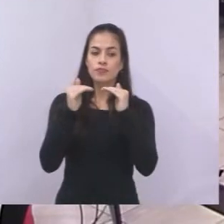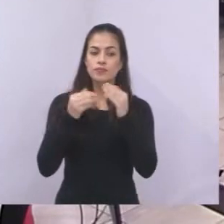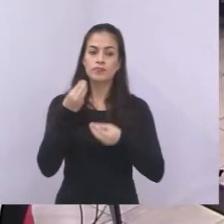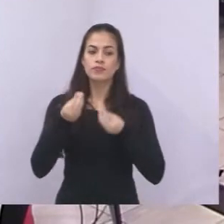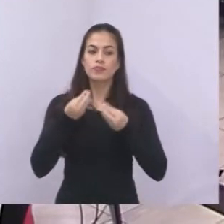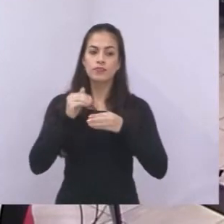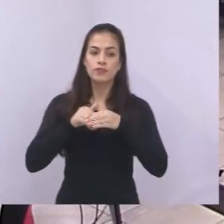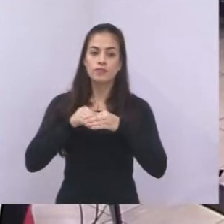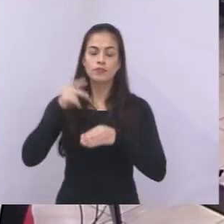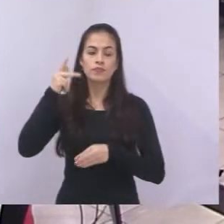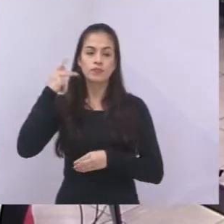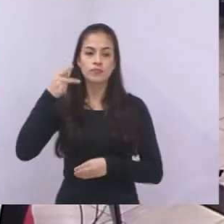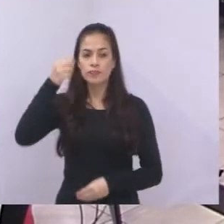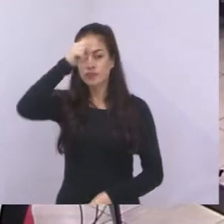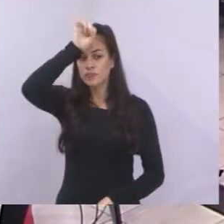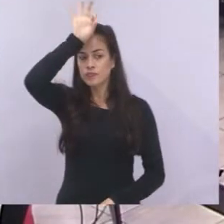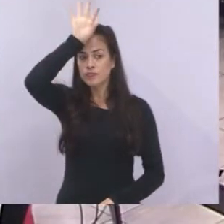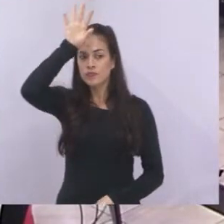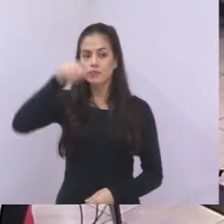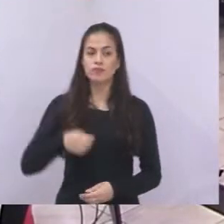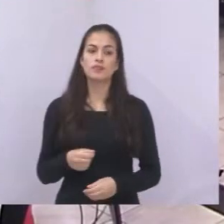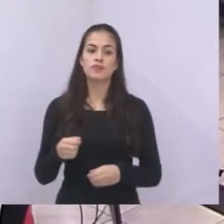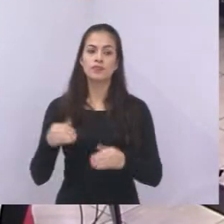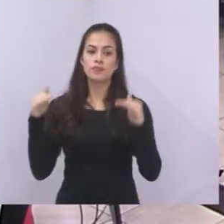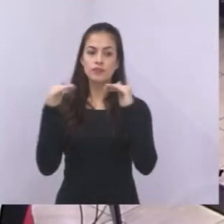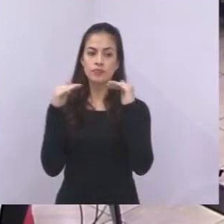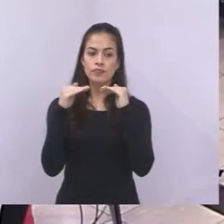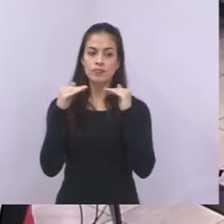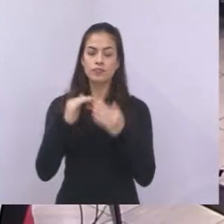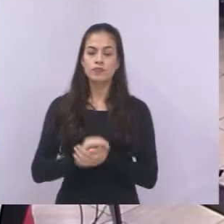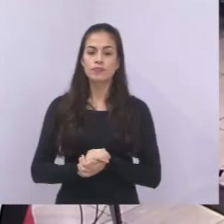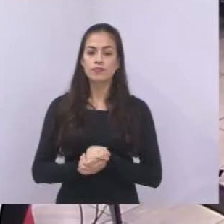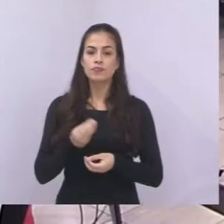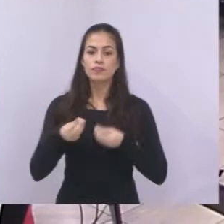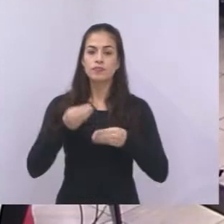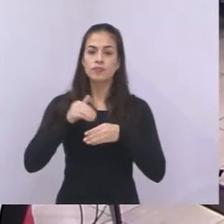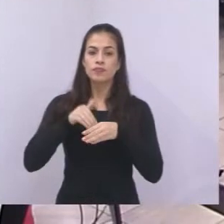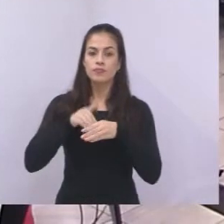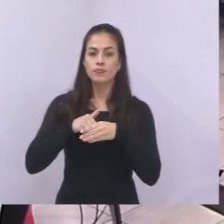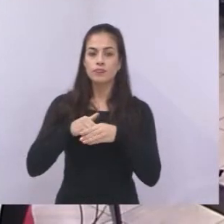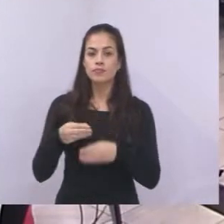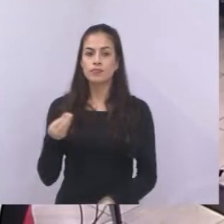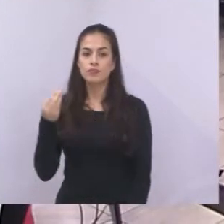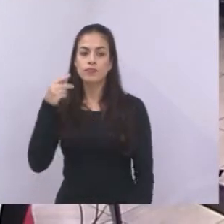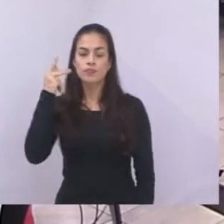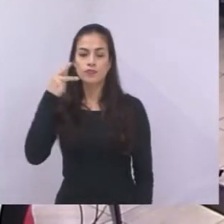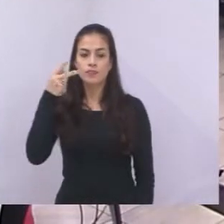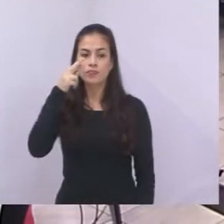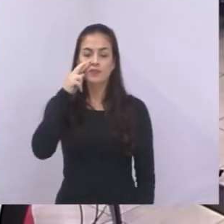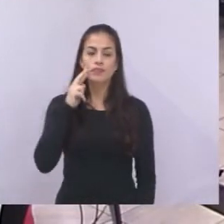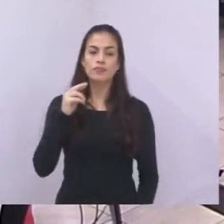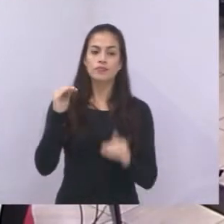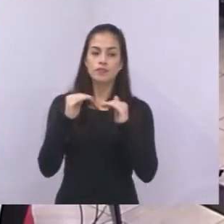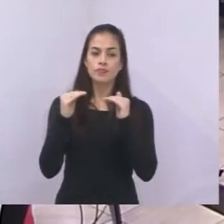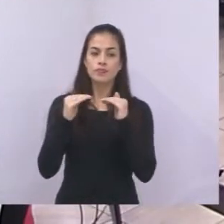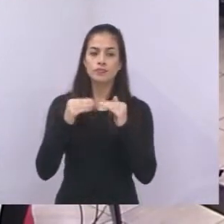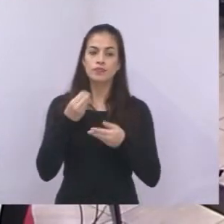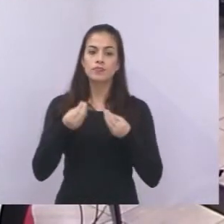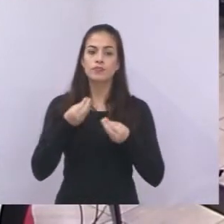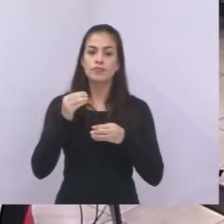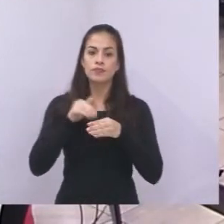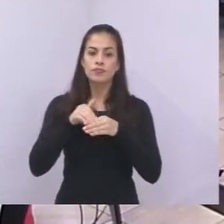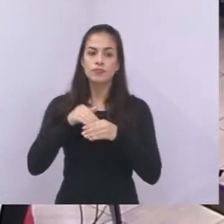Como vota o vereador Dr. Rodrigo Salomão? Favorável. Como vota o vereador Rogério Timóteo? Favorável. Como vota o vereador